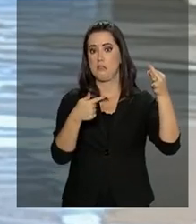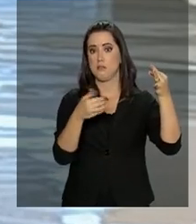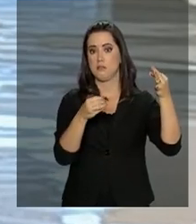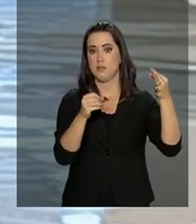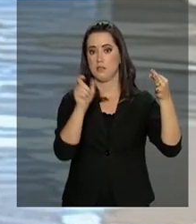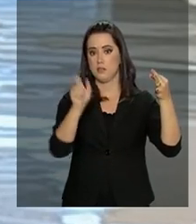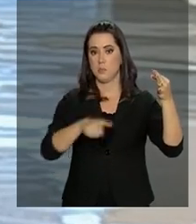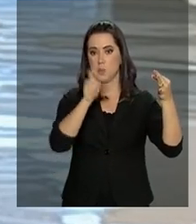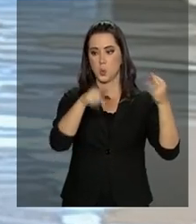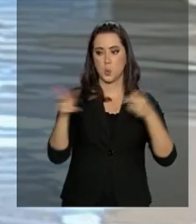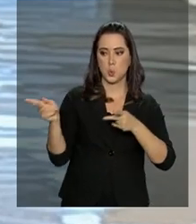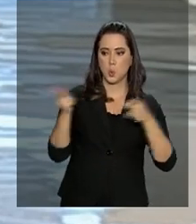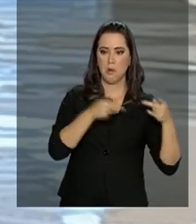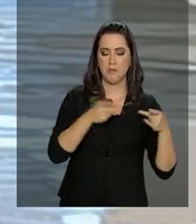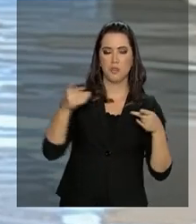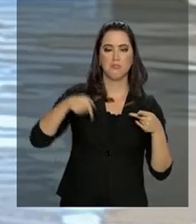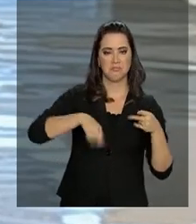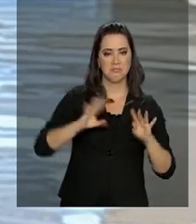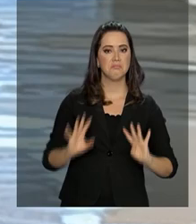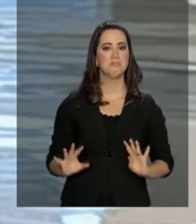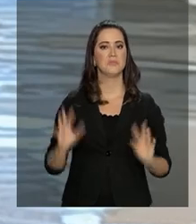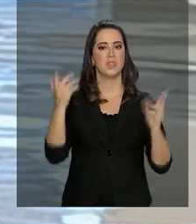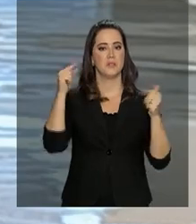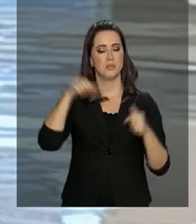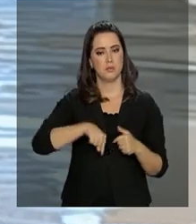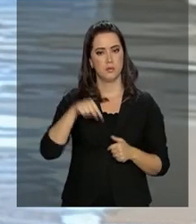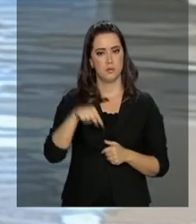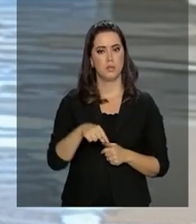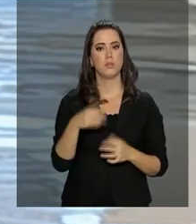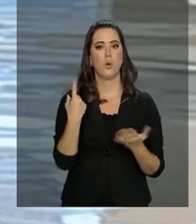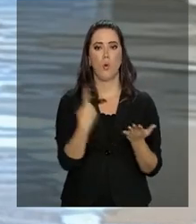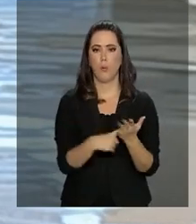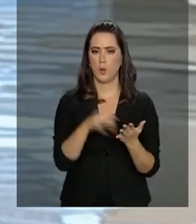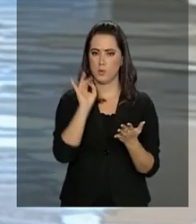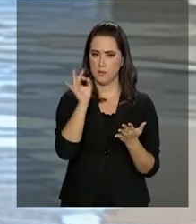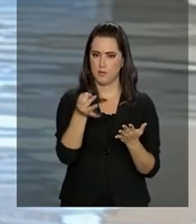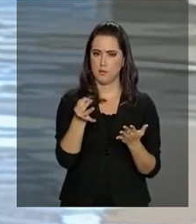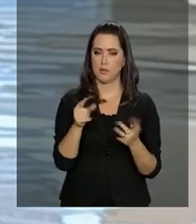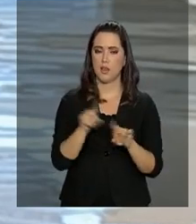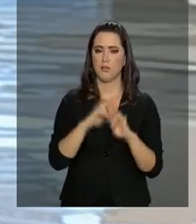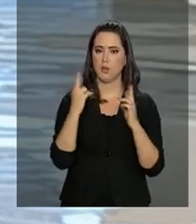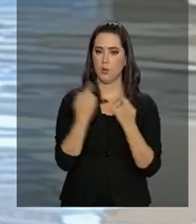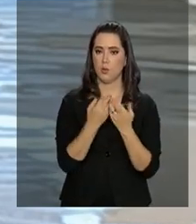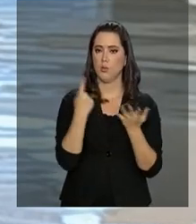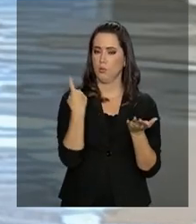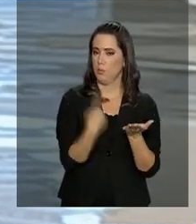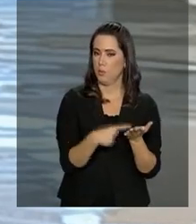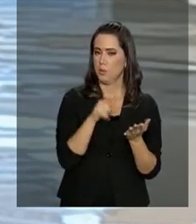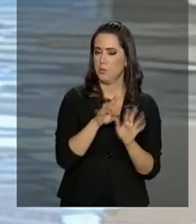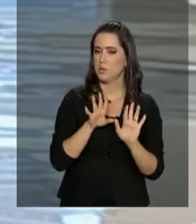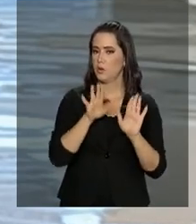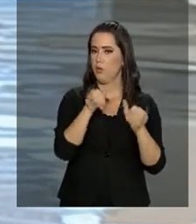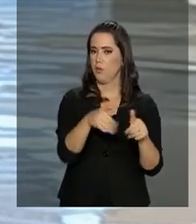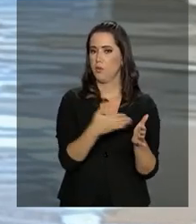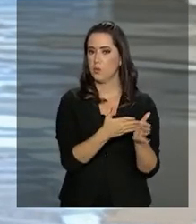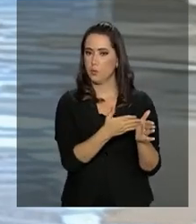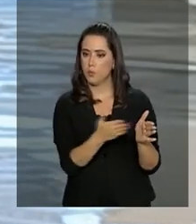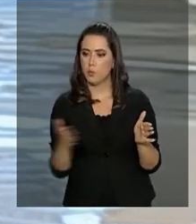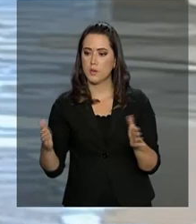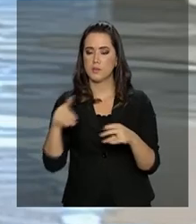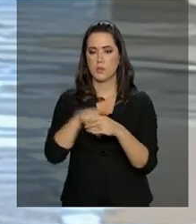pessoas para participar desse ato formal e que marca, portanto, o encerramento do